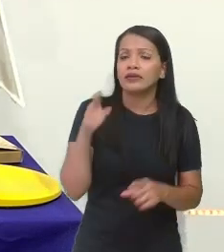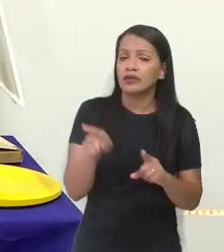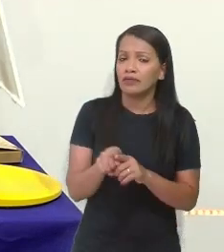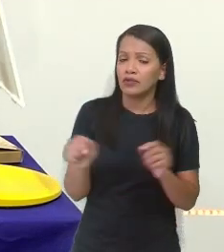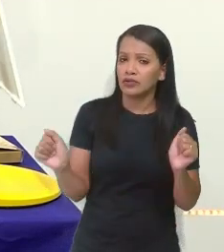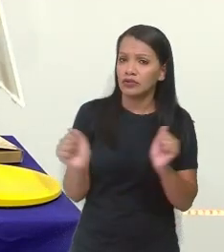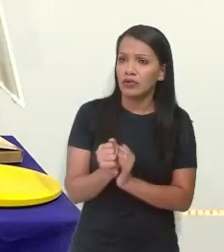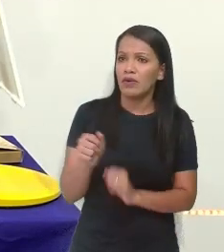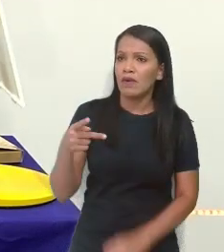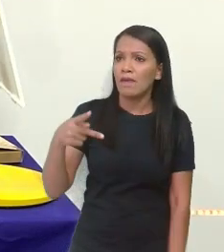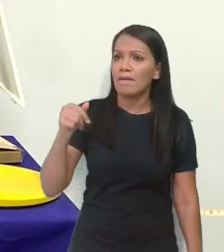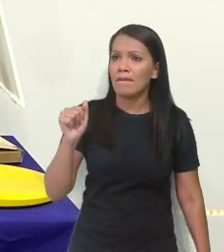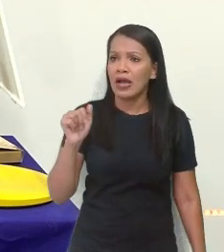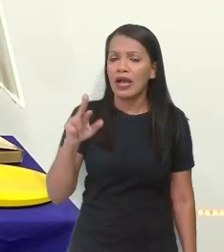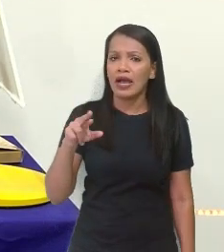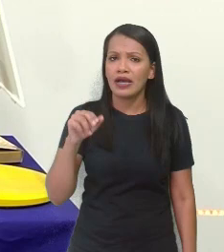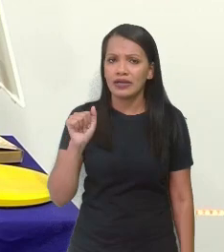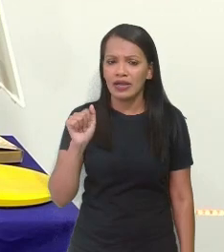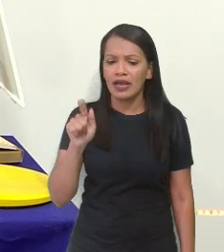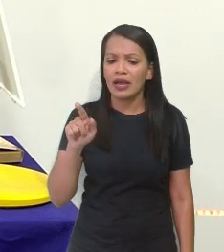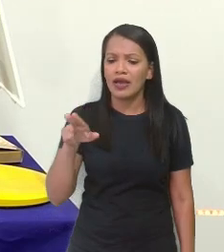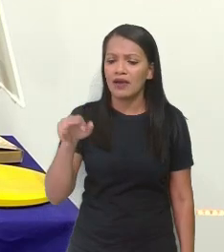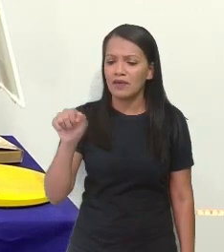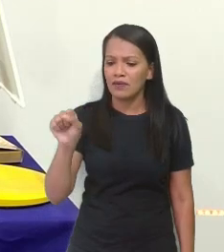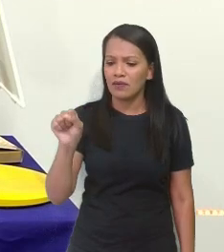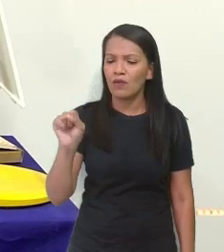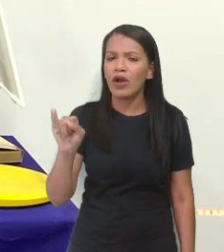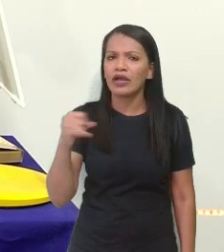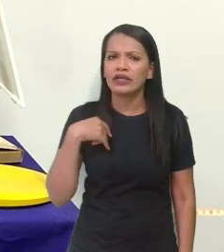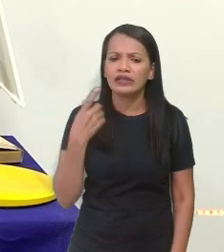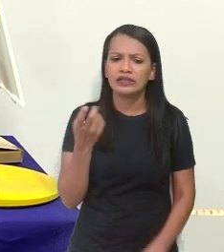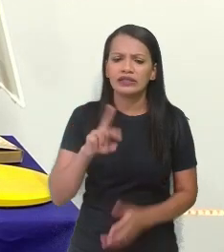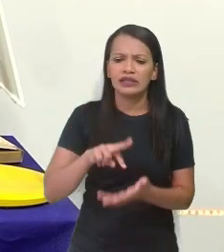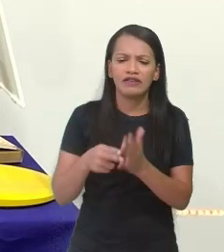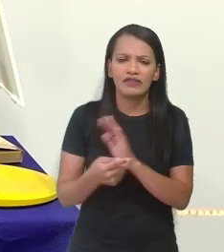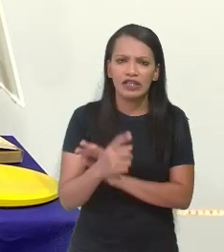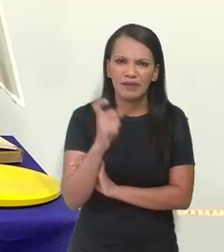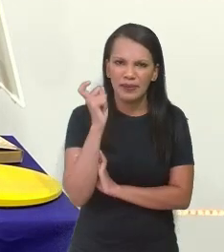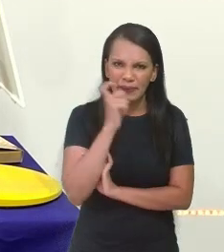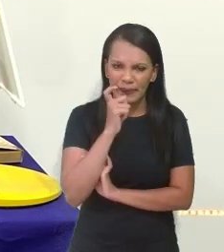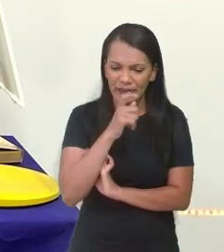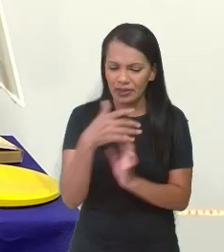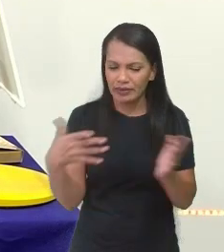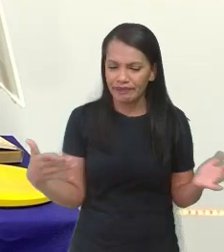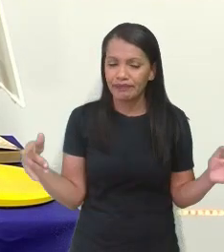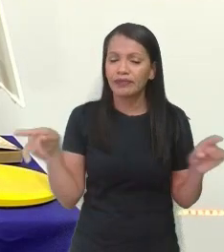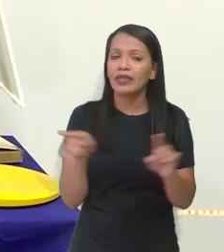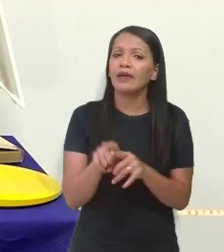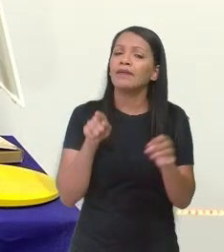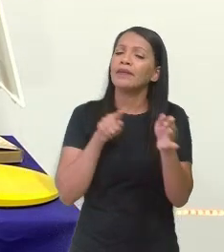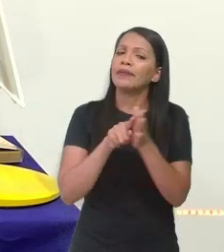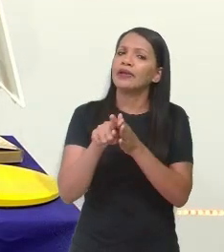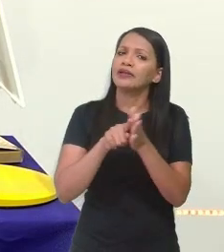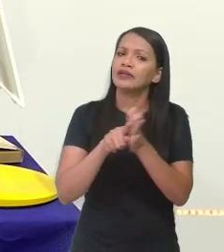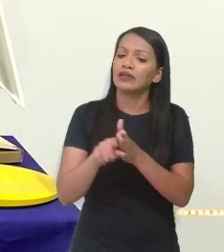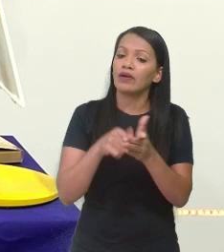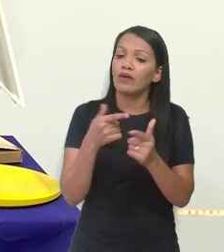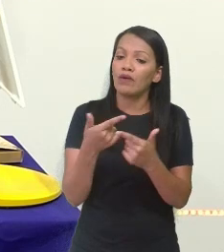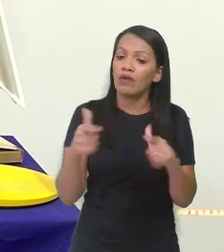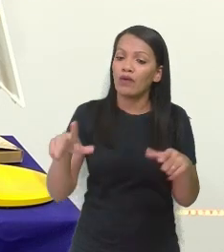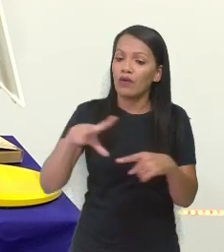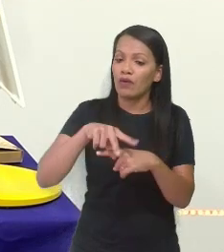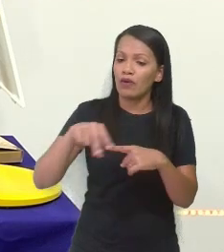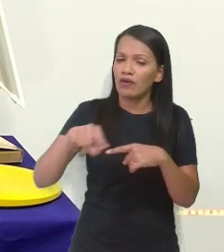tá? Então, observa na leitura isso, tá? Pesquisa outros cordéis que você vai aprender muito